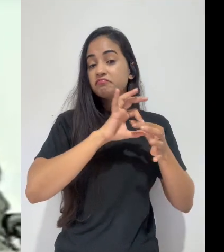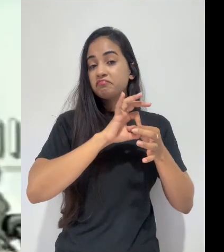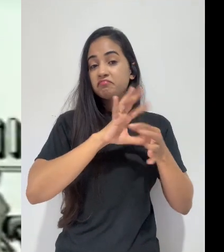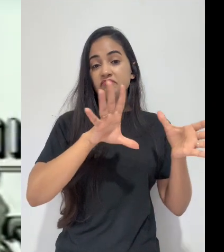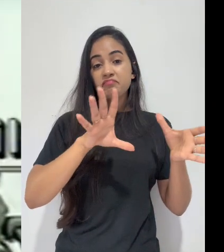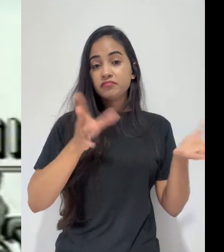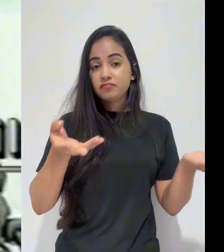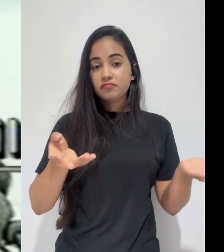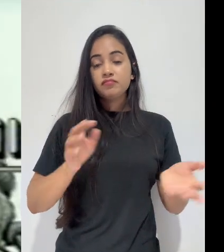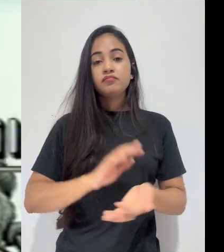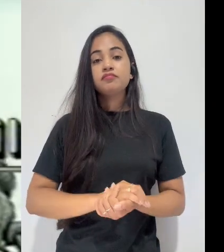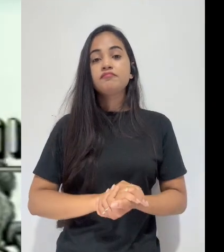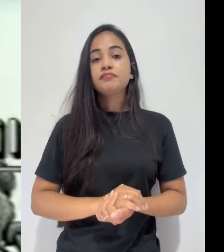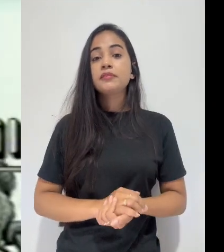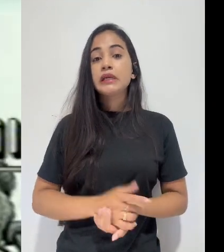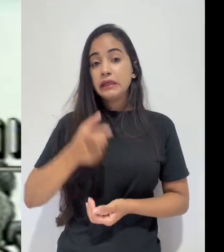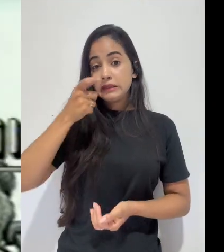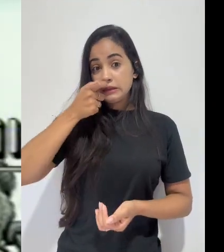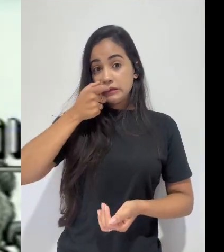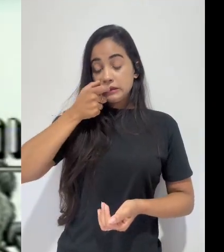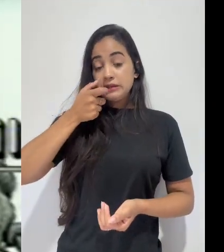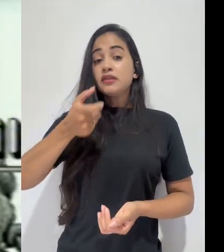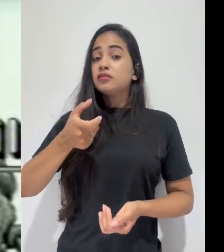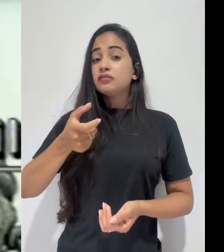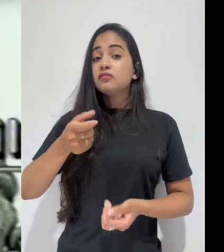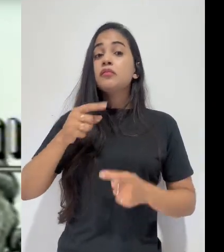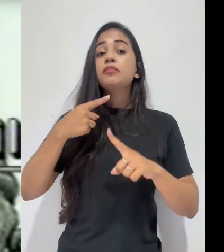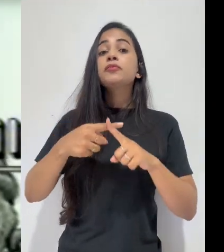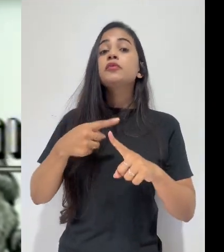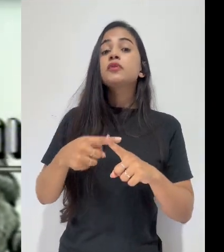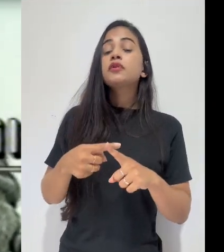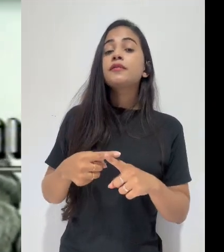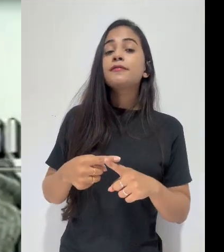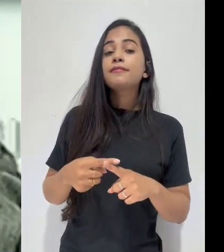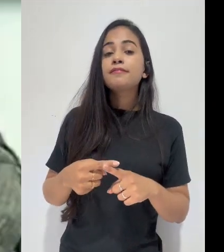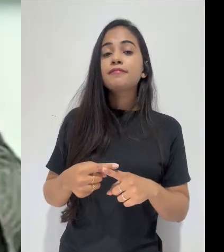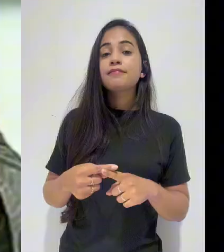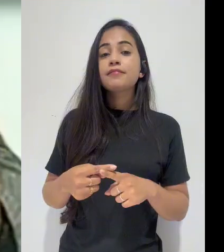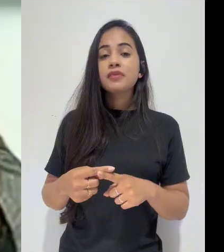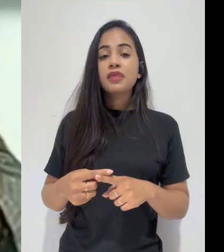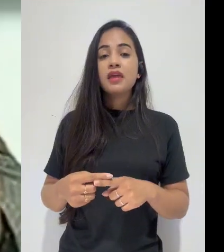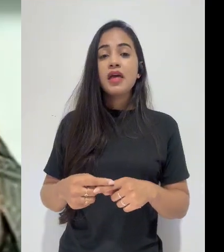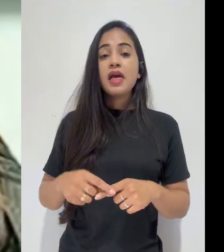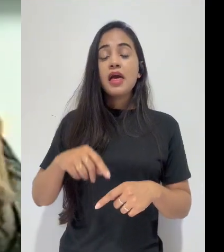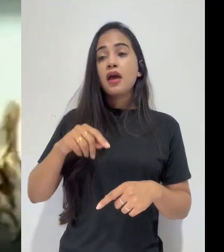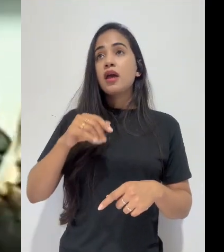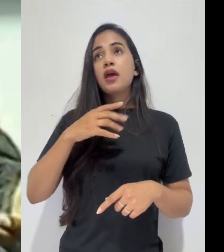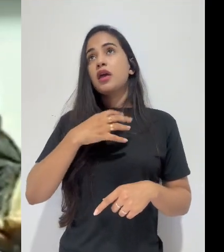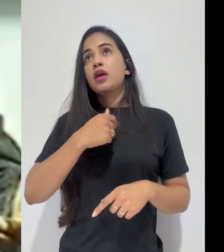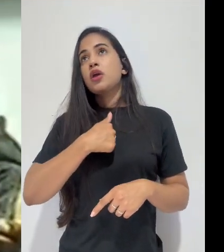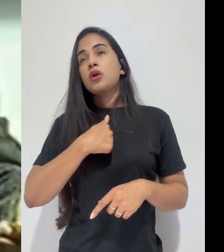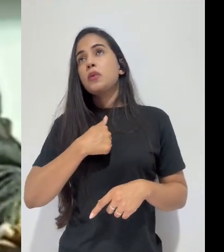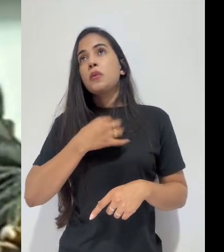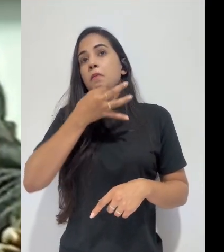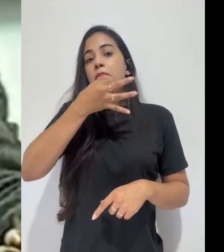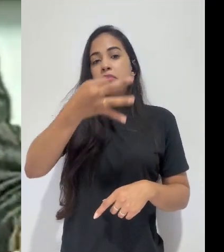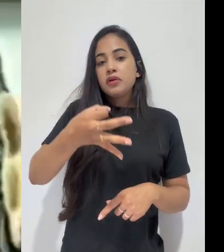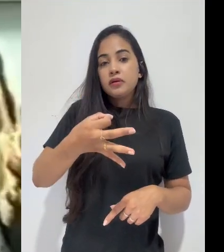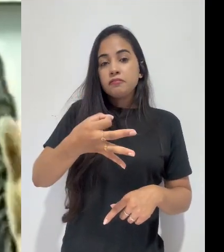caso Kelly Cristina da Silva, ele foi bastante interessante e eu entendo como um caso